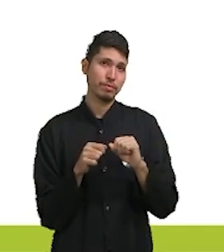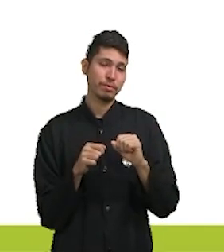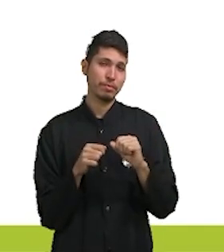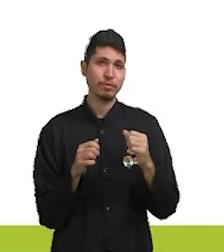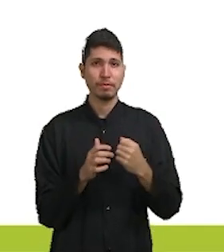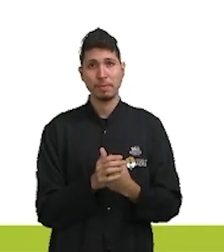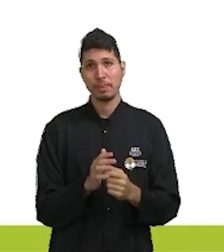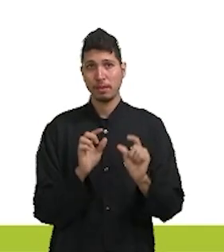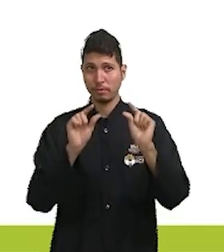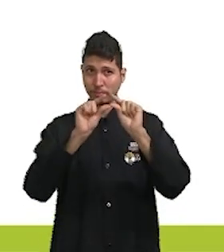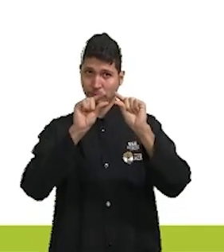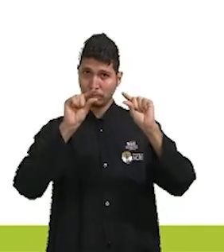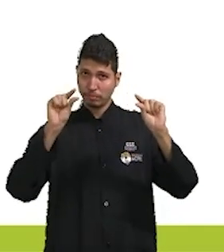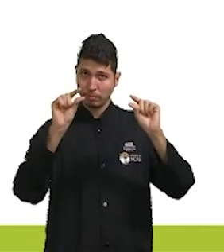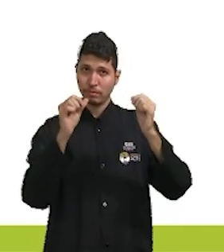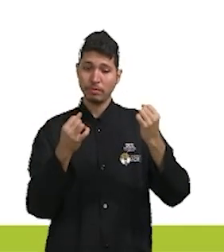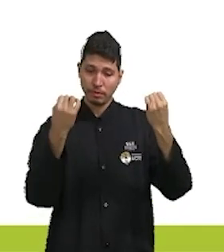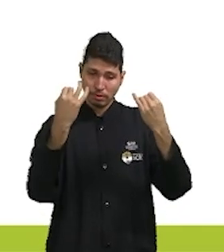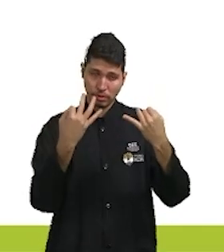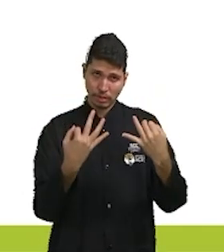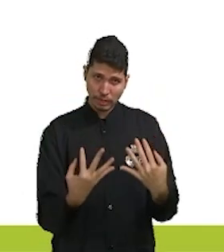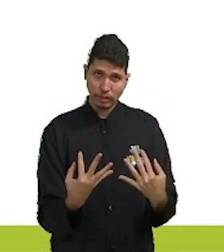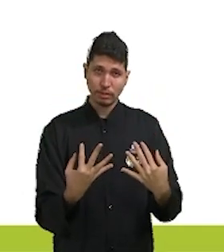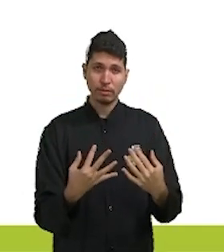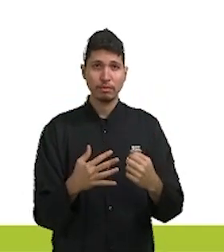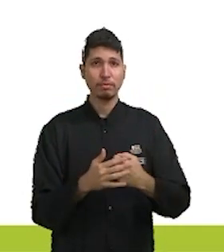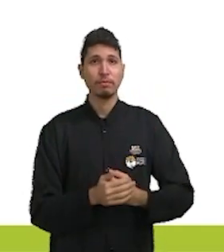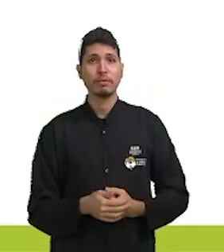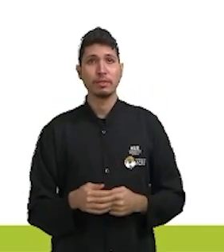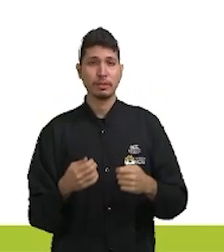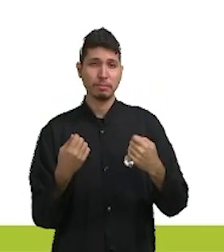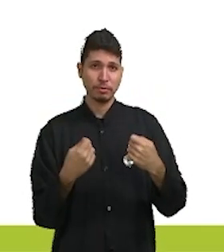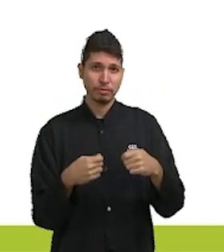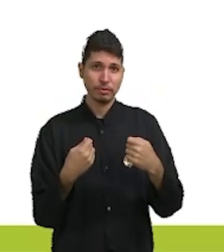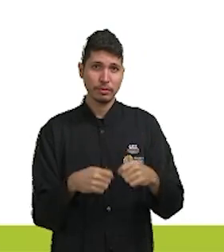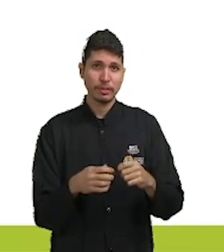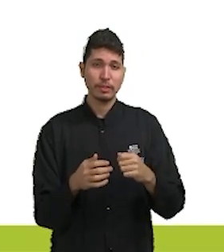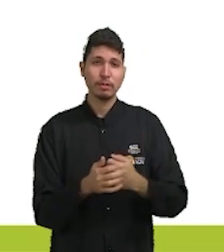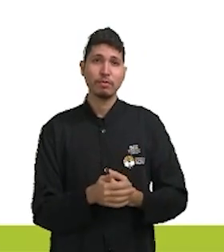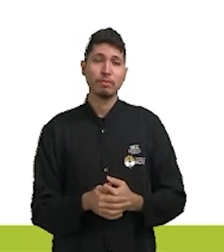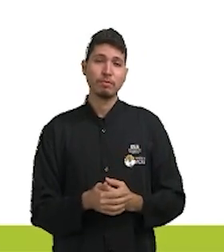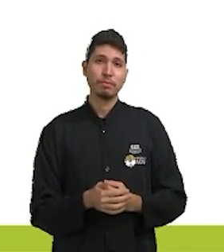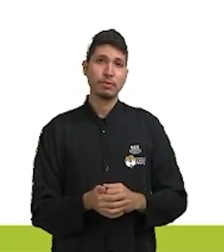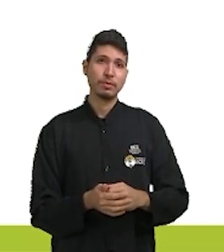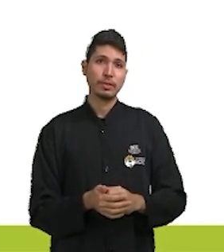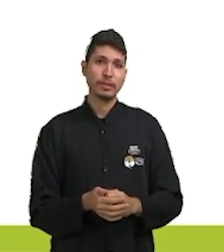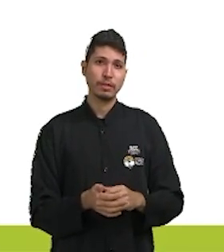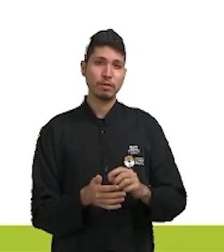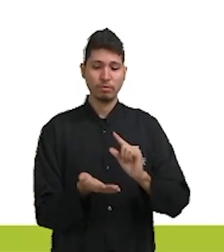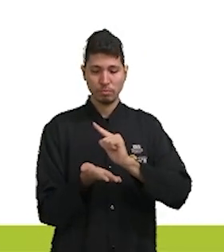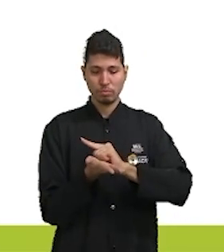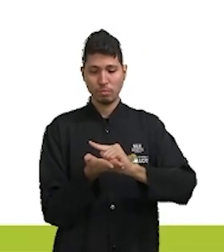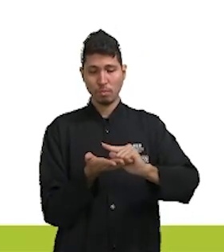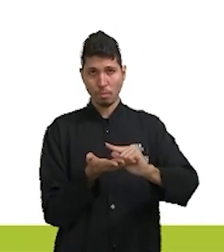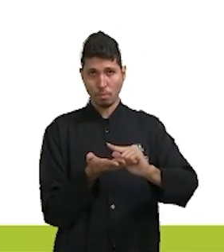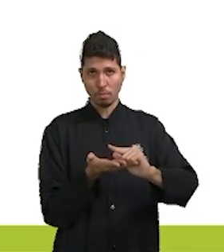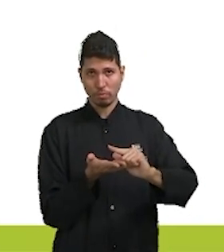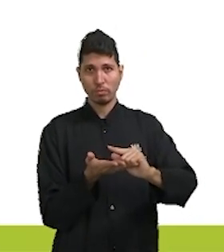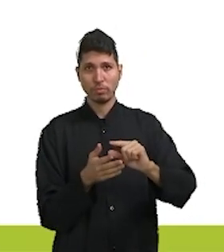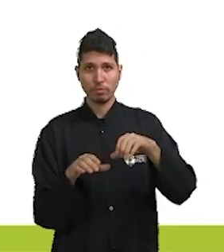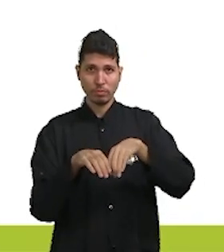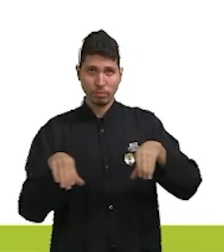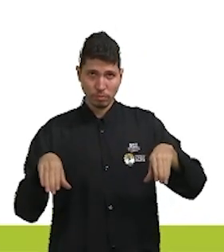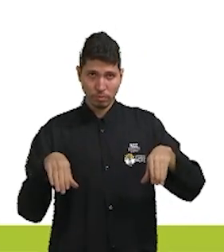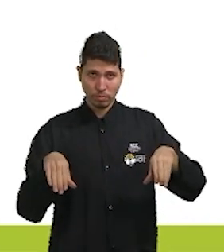enunciado da questão, ele já vai dizer que para a gente desentupir, né, esgotos, a gente utiliza hidróxido de